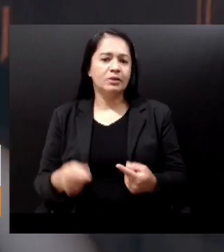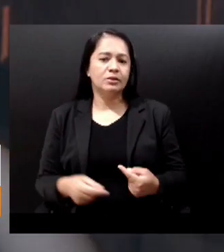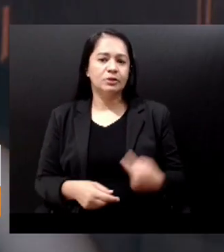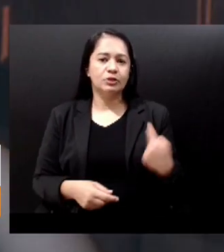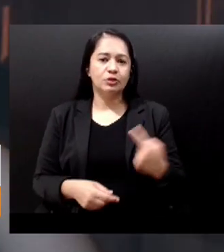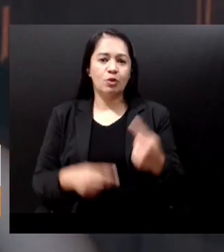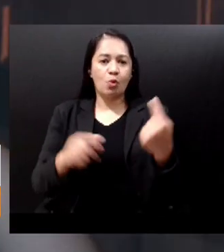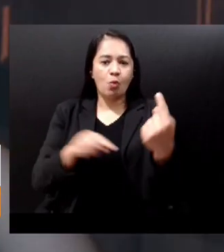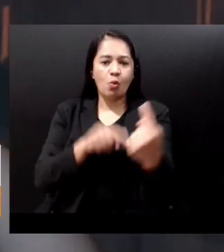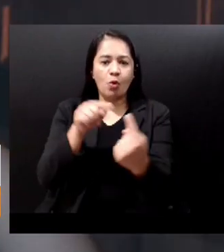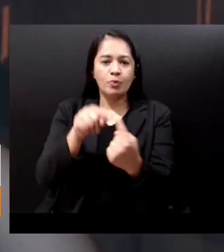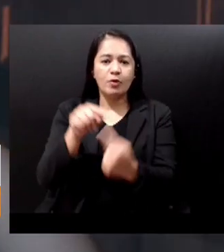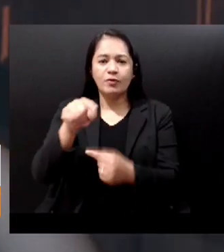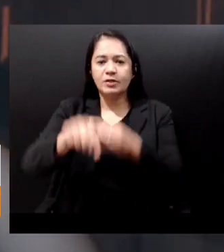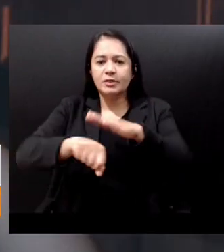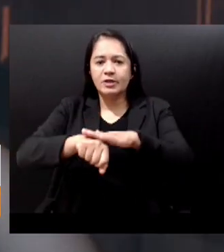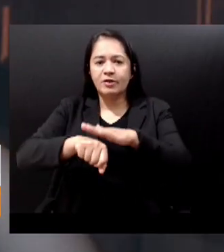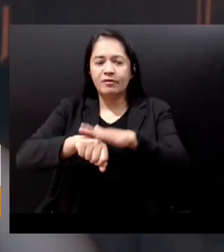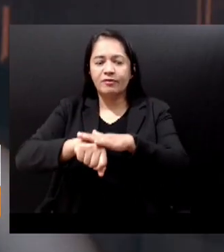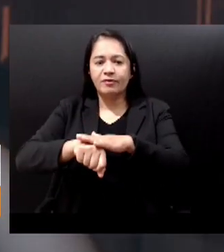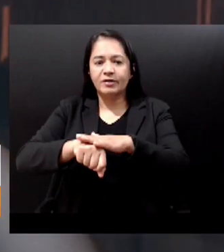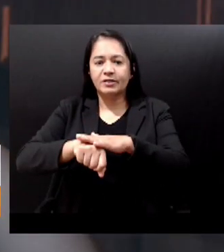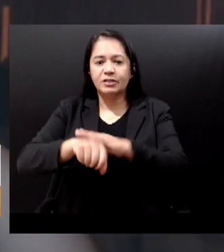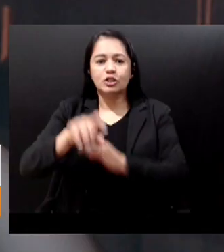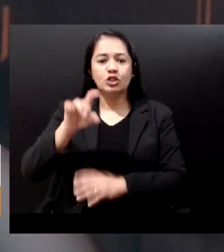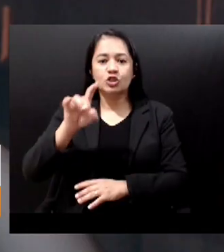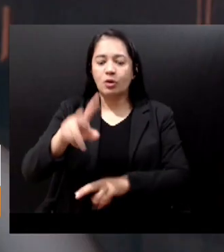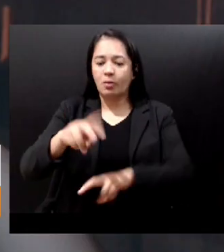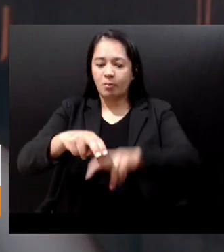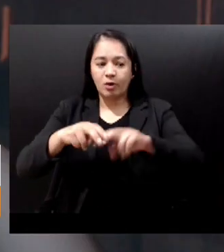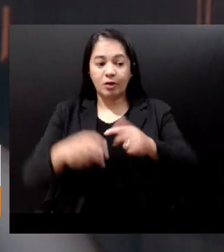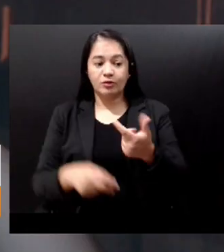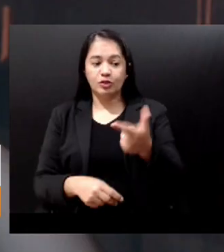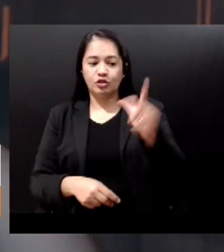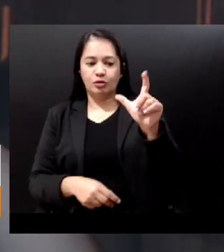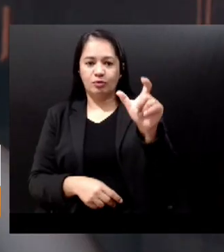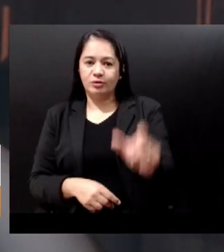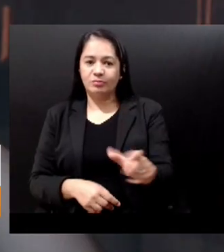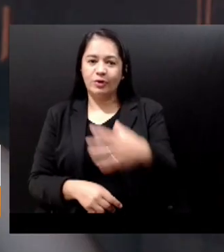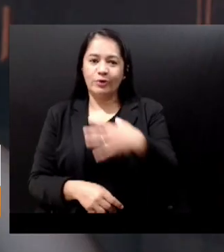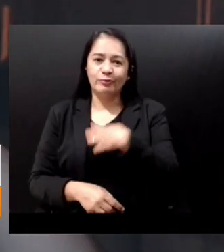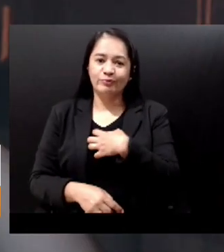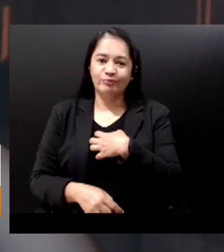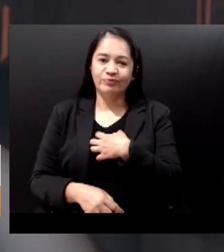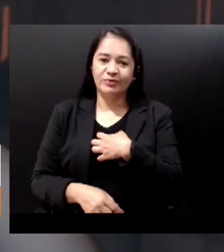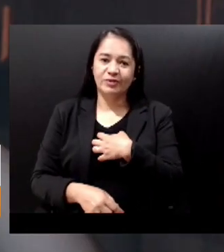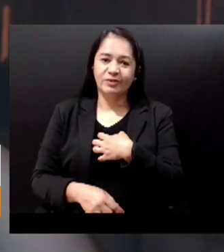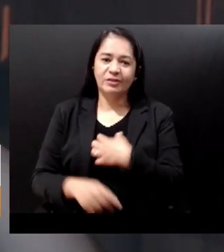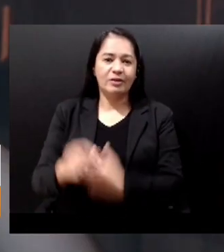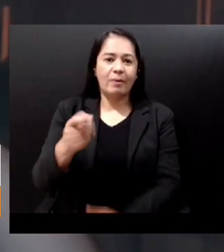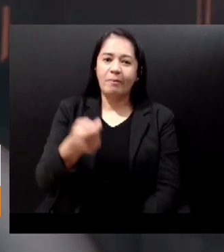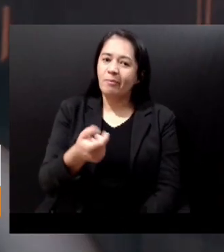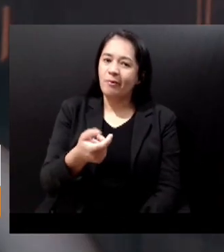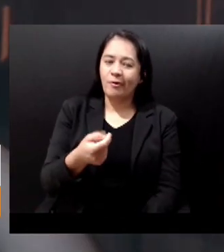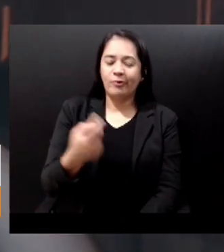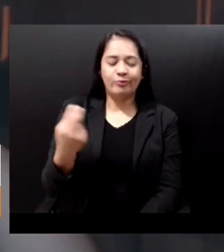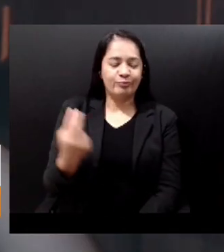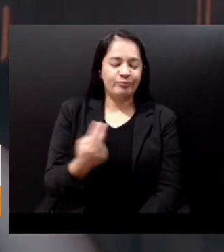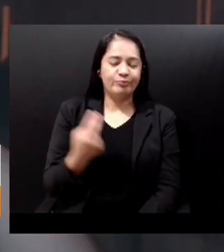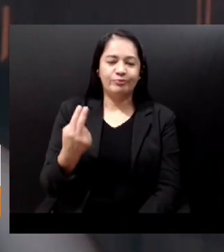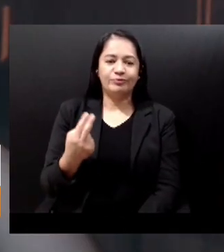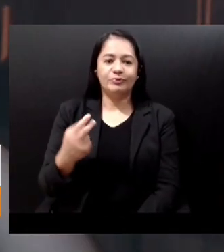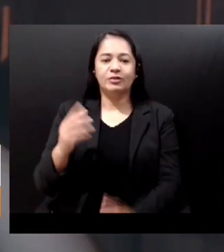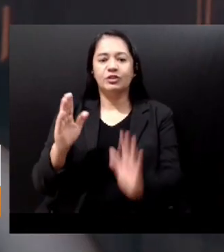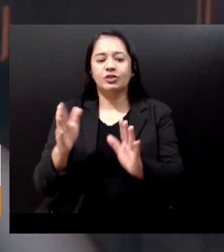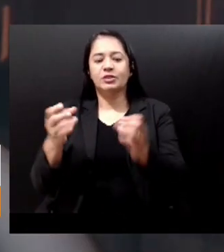fazer algo for só para o outro, eu sinto que isso é muito pouco, né, porque, Uhum. como eu estava dizendo anteriormente, talvez para